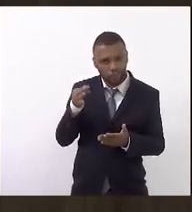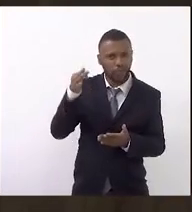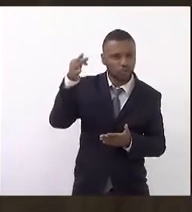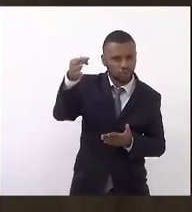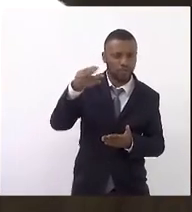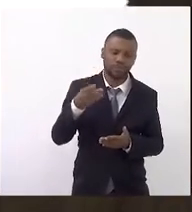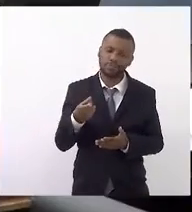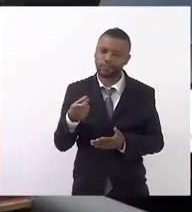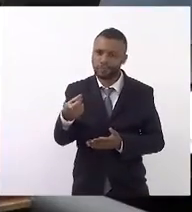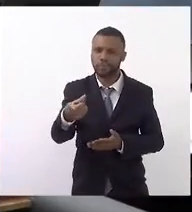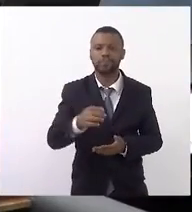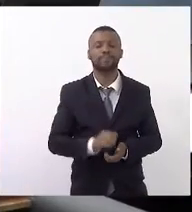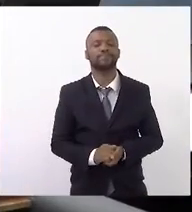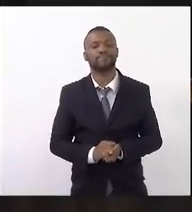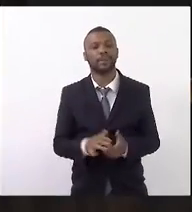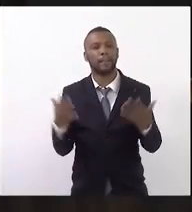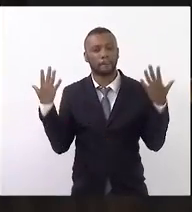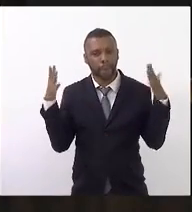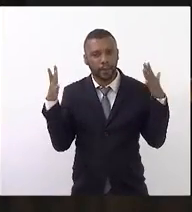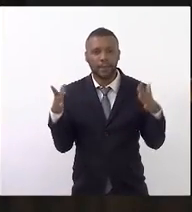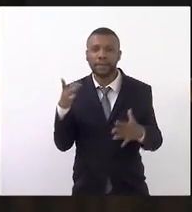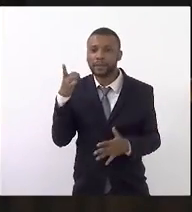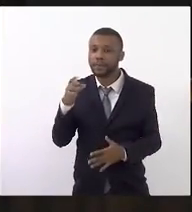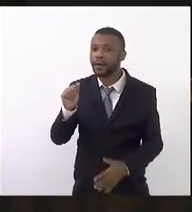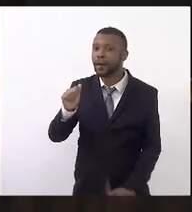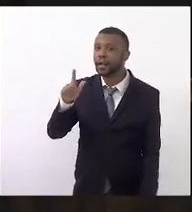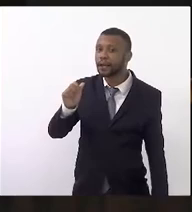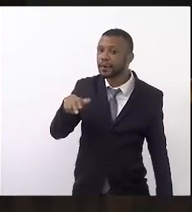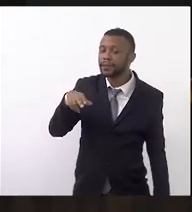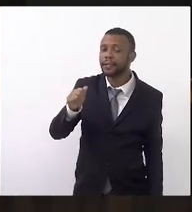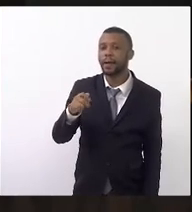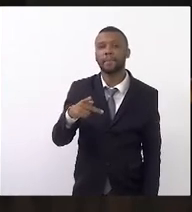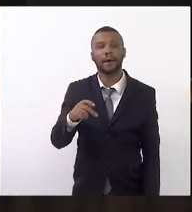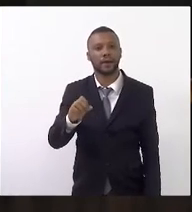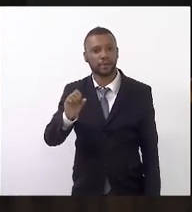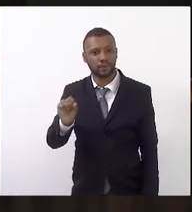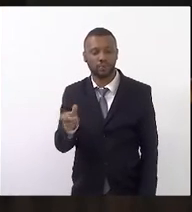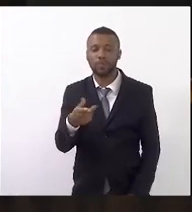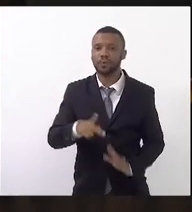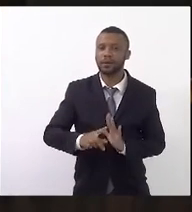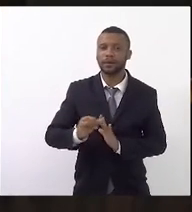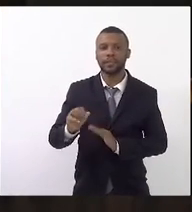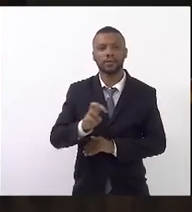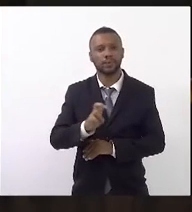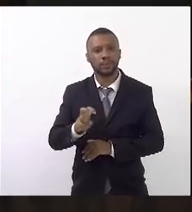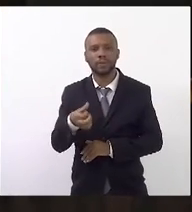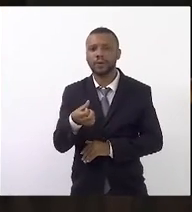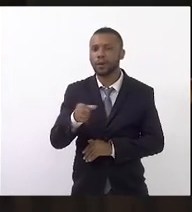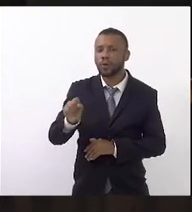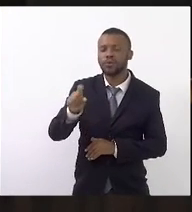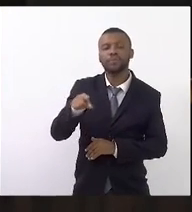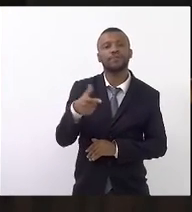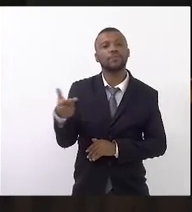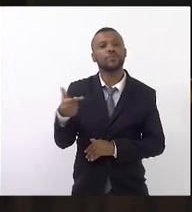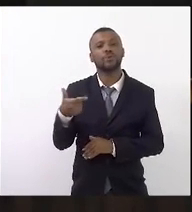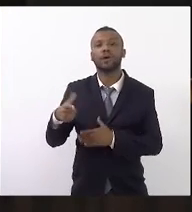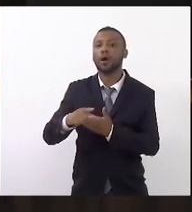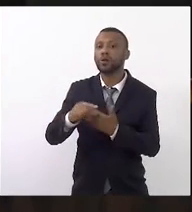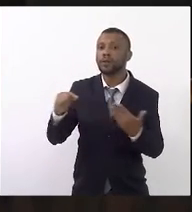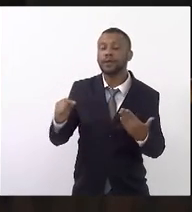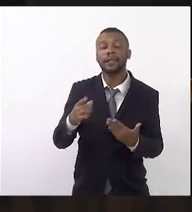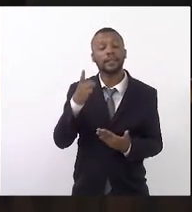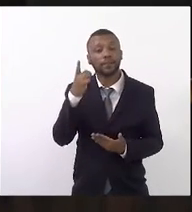eternamente. Parabéns, deputada Alana Passos. Projeto de lei 5568 de 22, de autoria do deputado